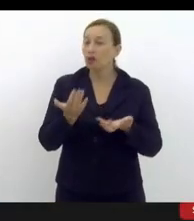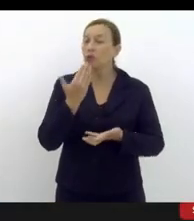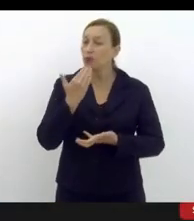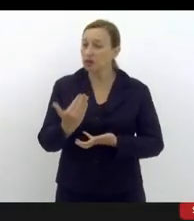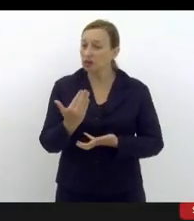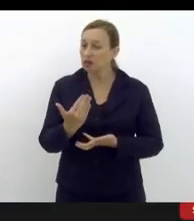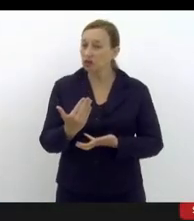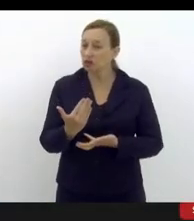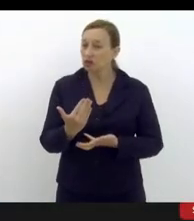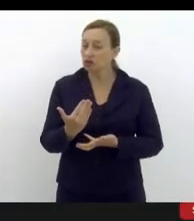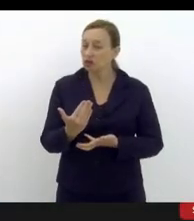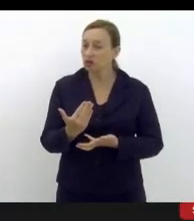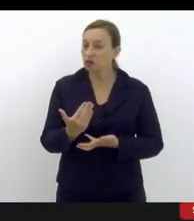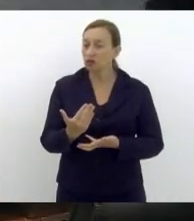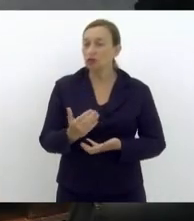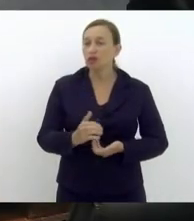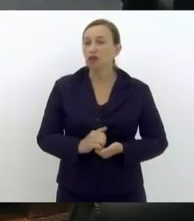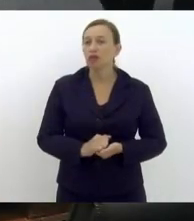ao...